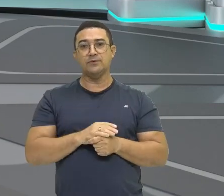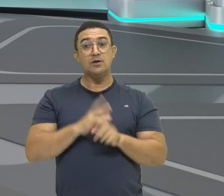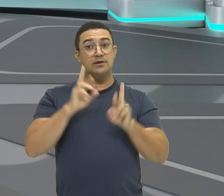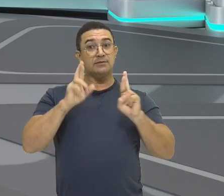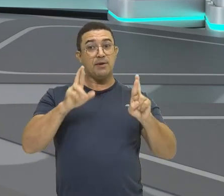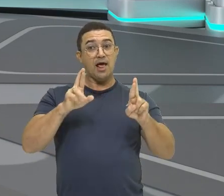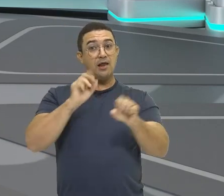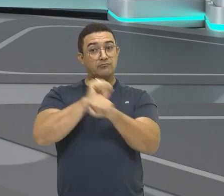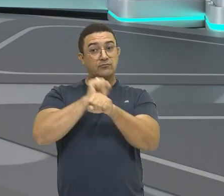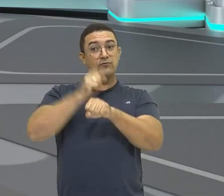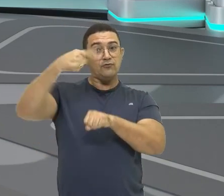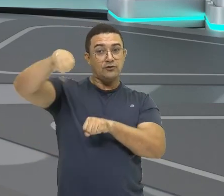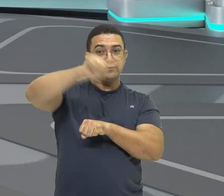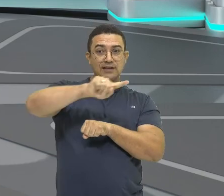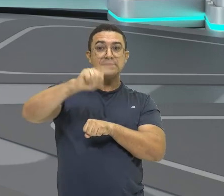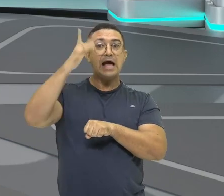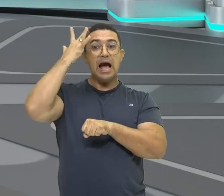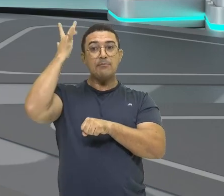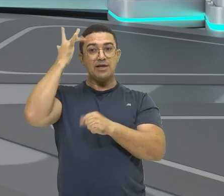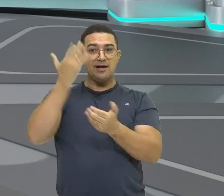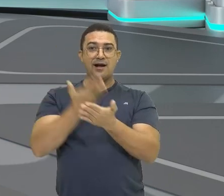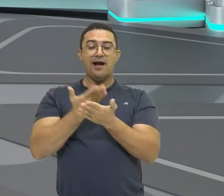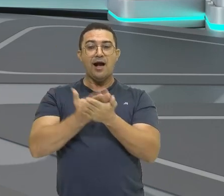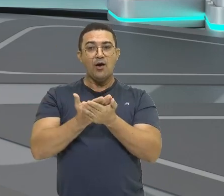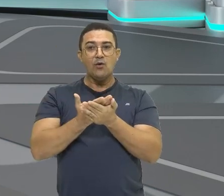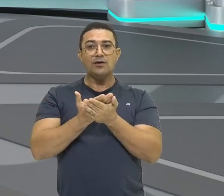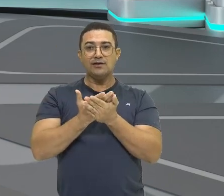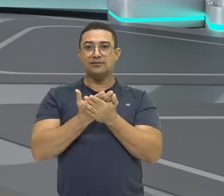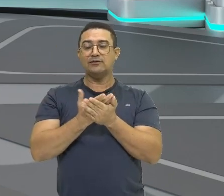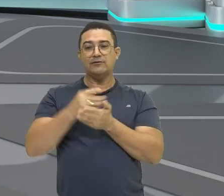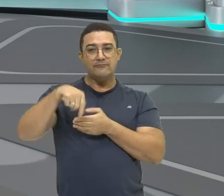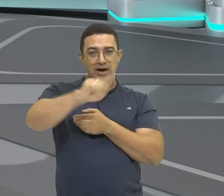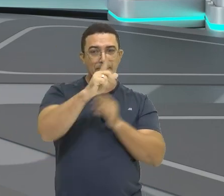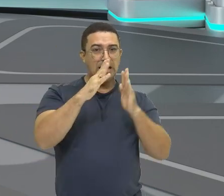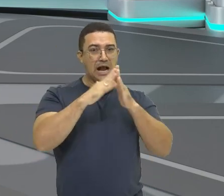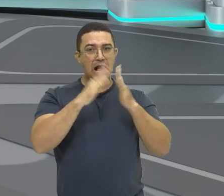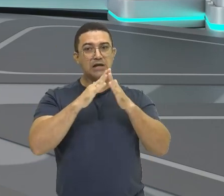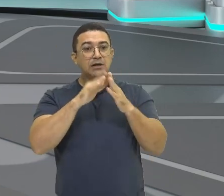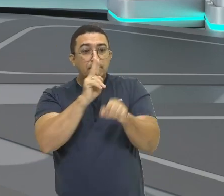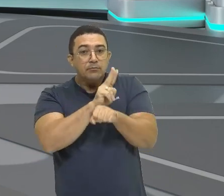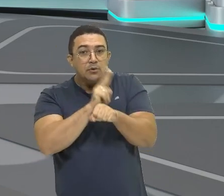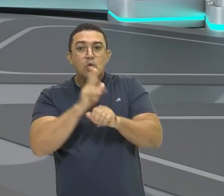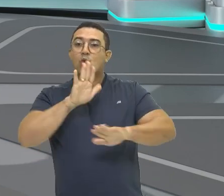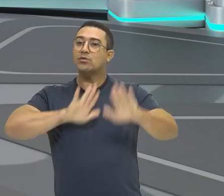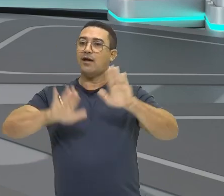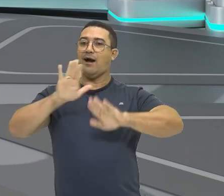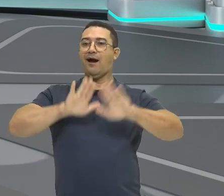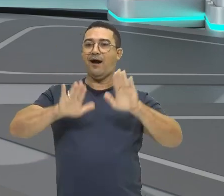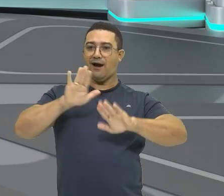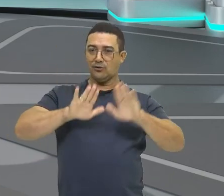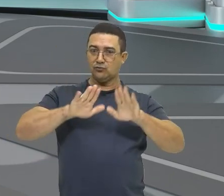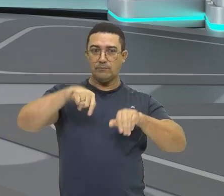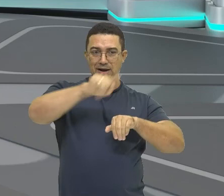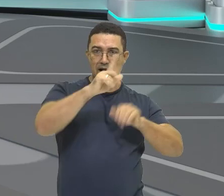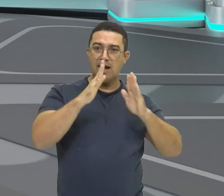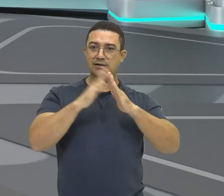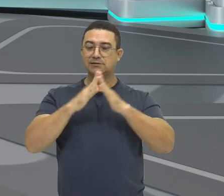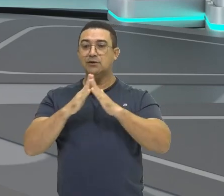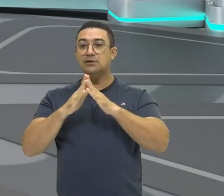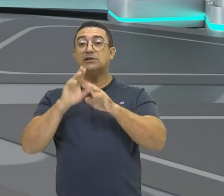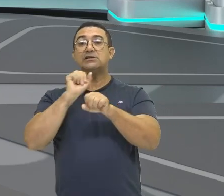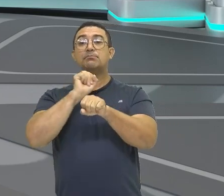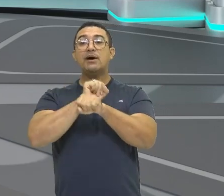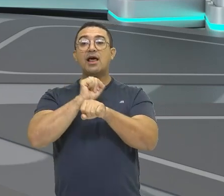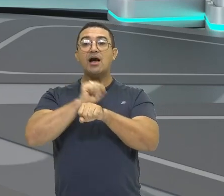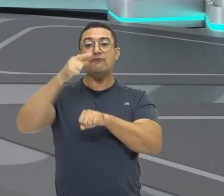se Deus quiser. Então, até amanhã, se Deus quiser. Voltem para casa com segurança, cuidado. E vamos contar com a